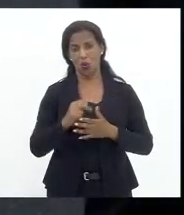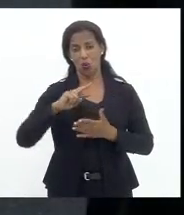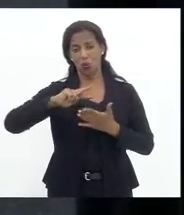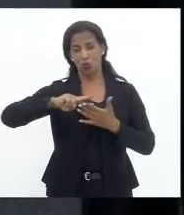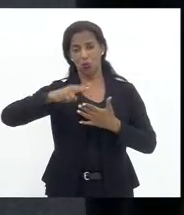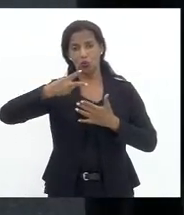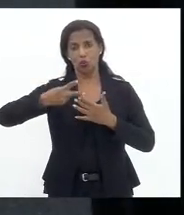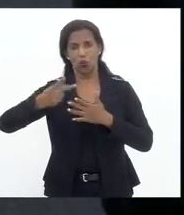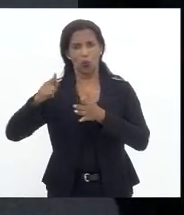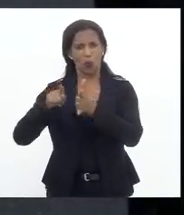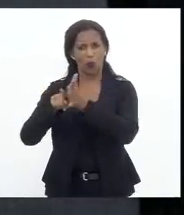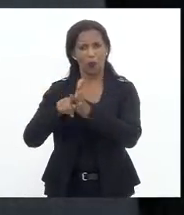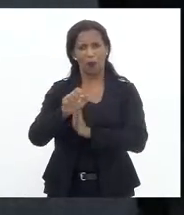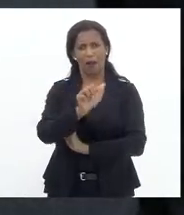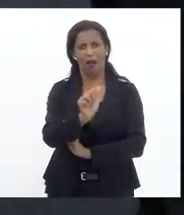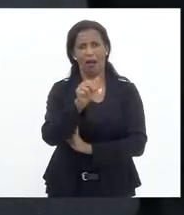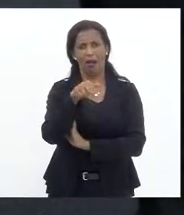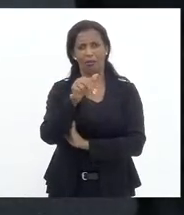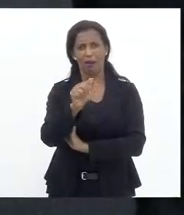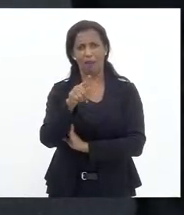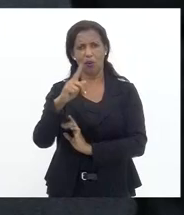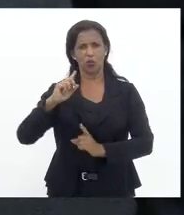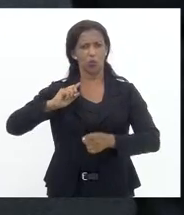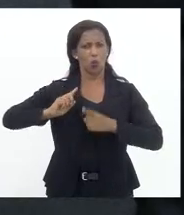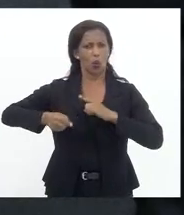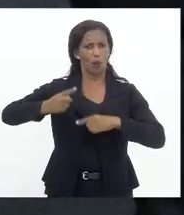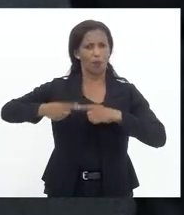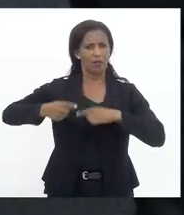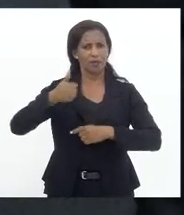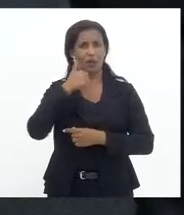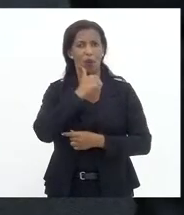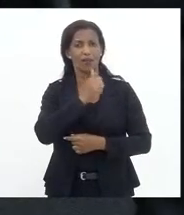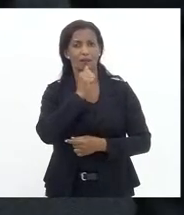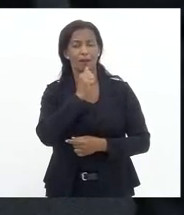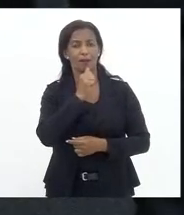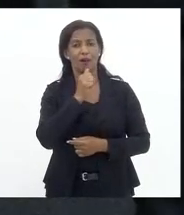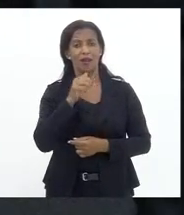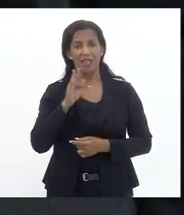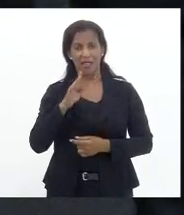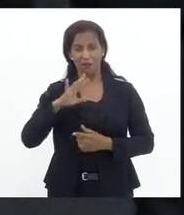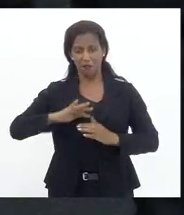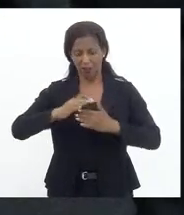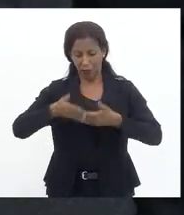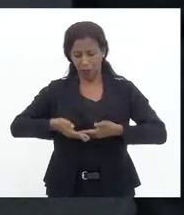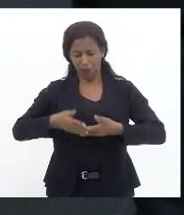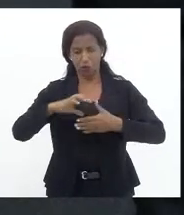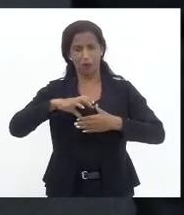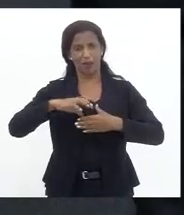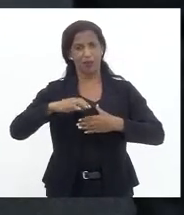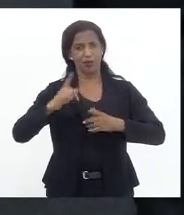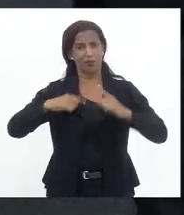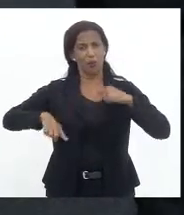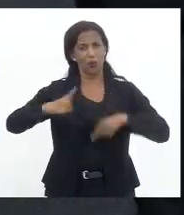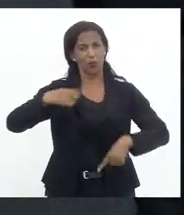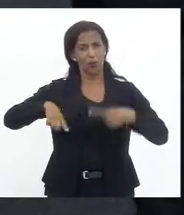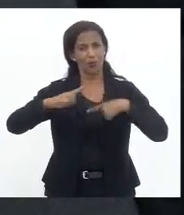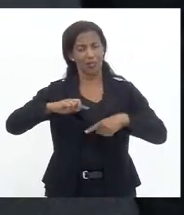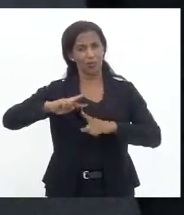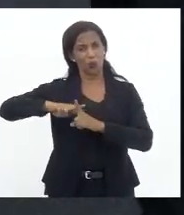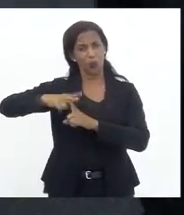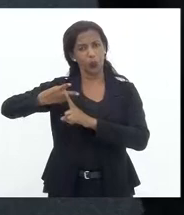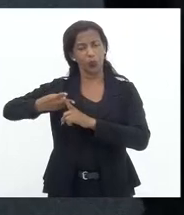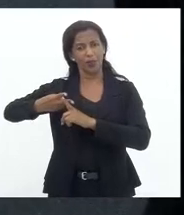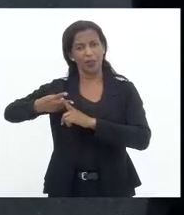duplo anabolismo, competição biológica entre mãe e feto pelos mesmos nutrientes, alteração